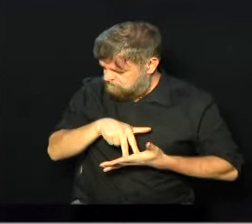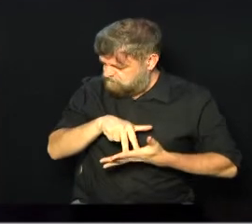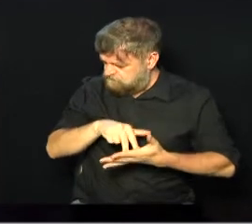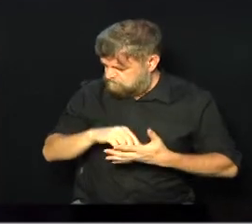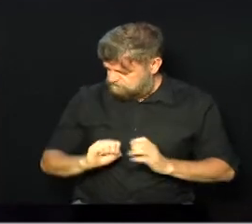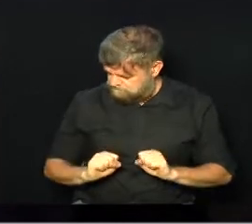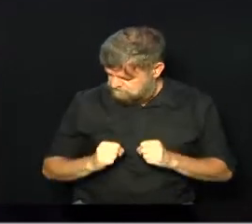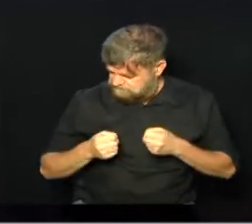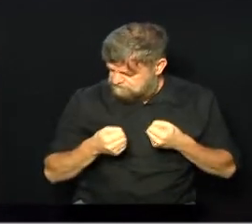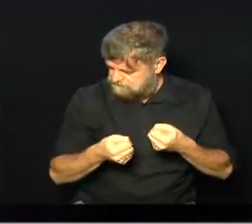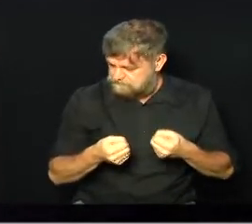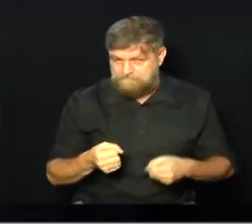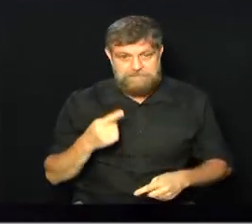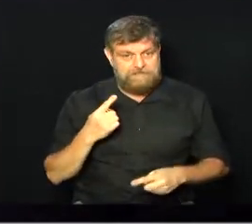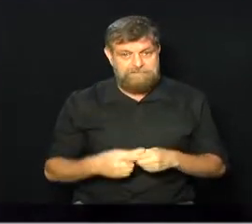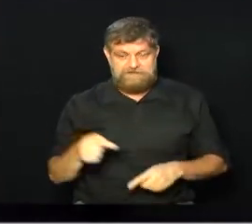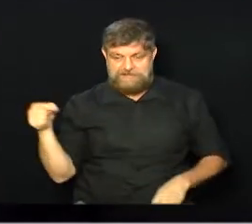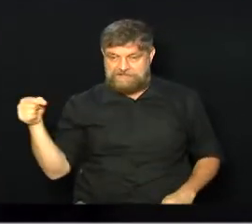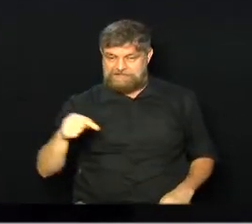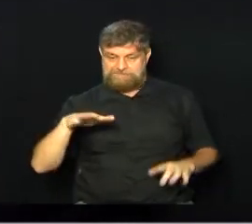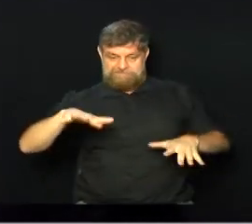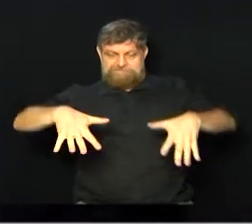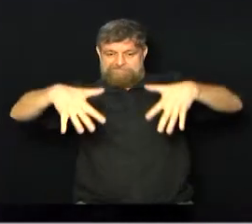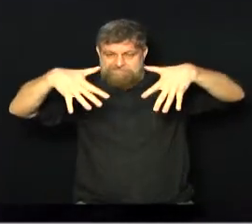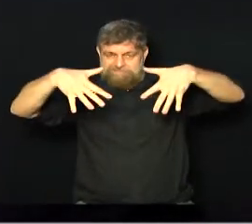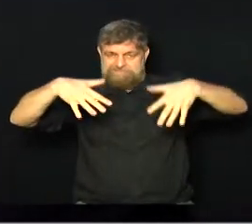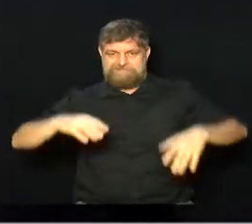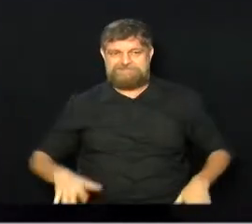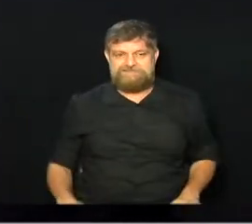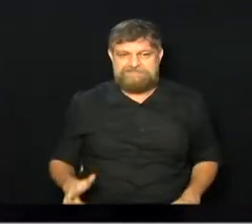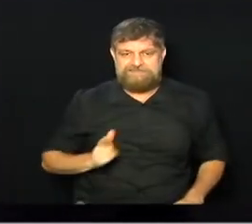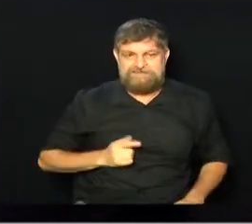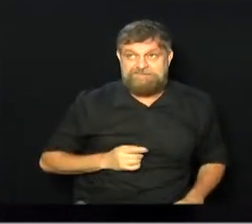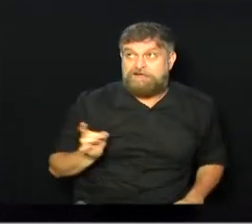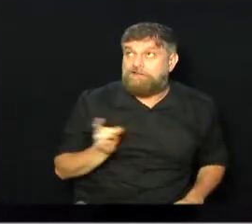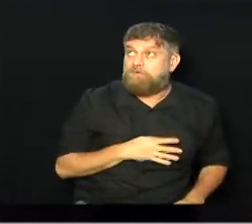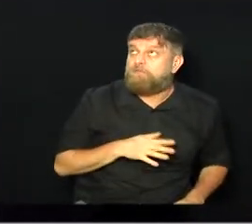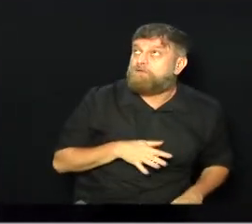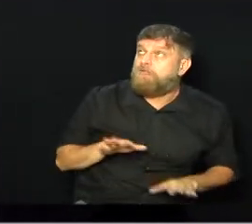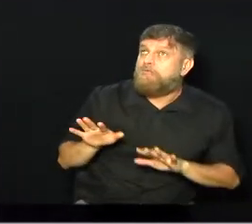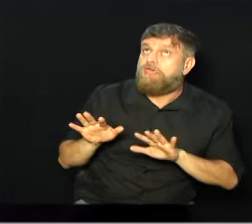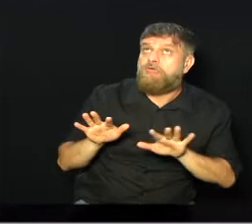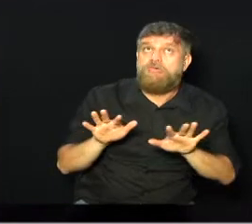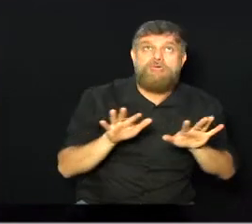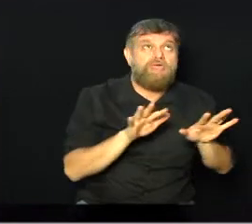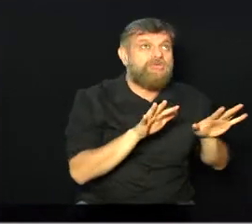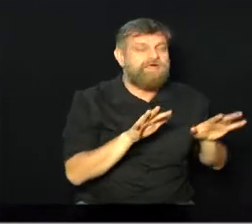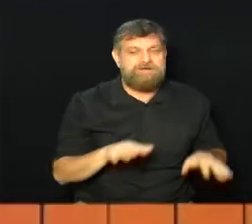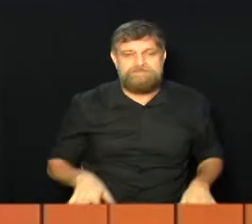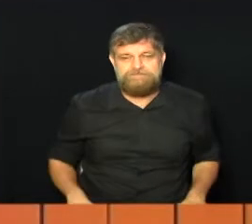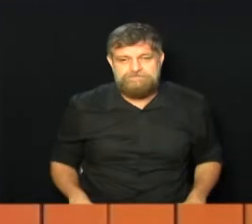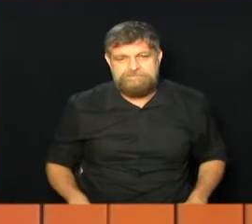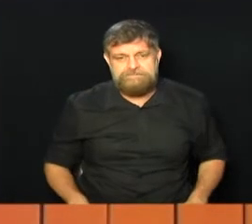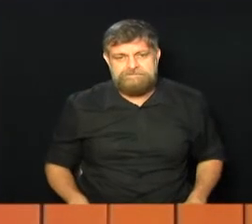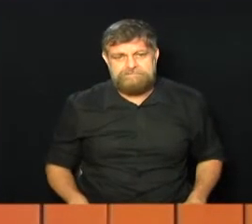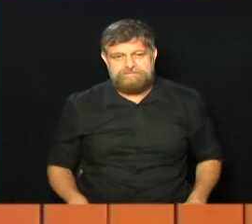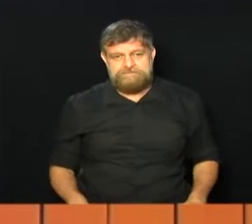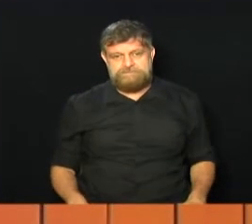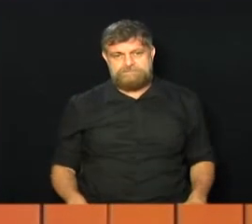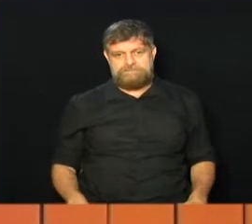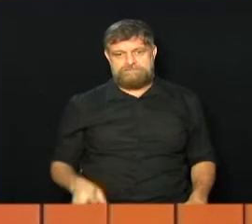tem que ter futebol, que senão não joga, não. Você acaba olhando a torcida e esquece de jogar. Não é fácil, não. Eduardo,